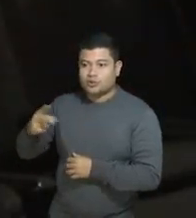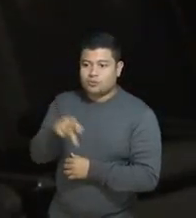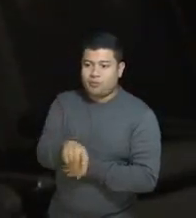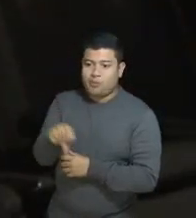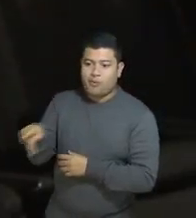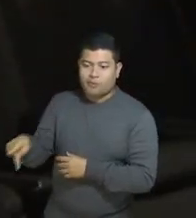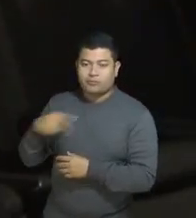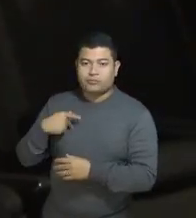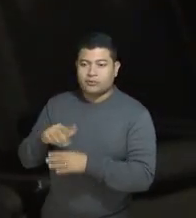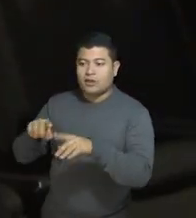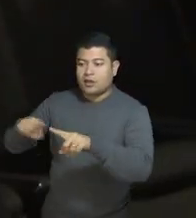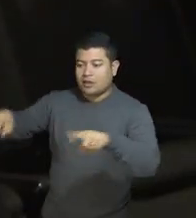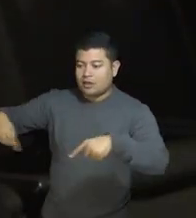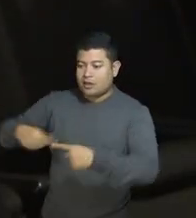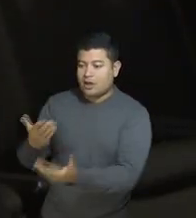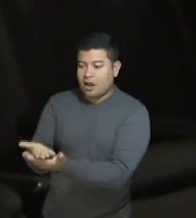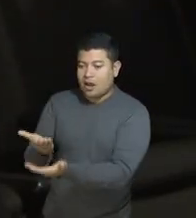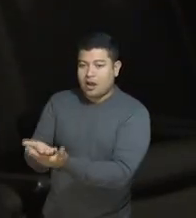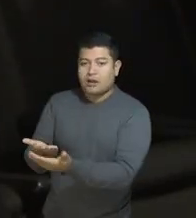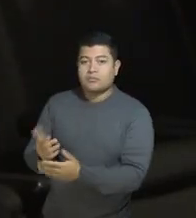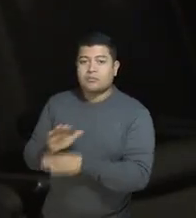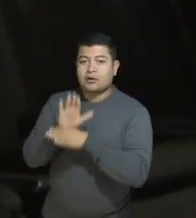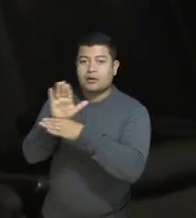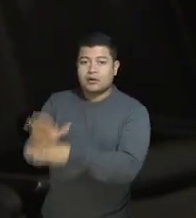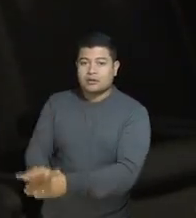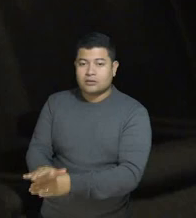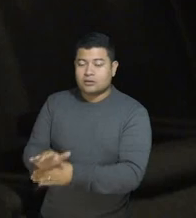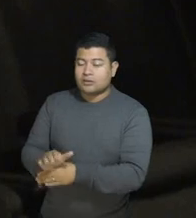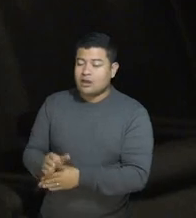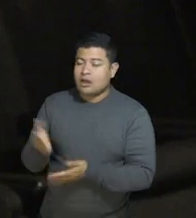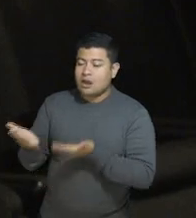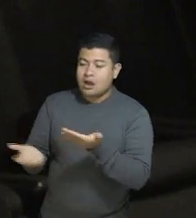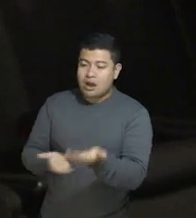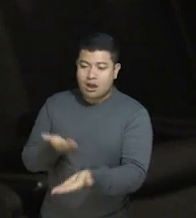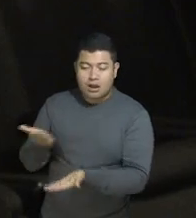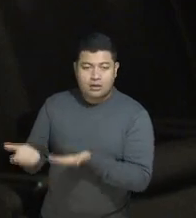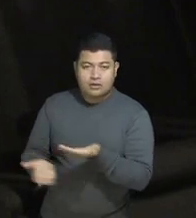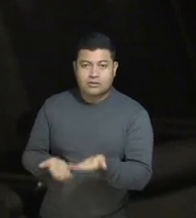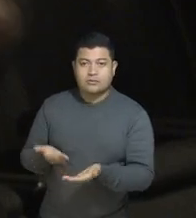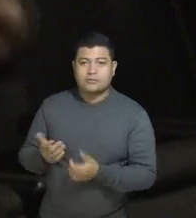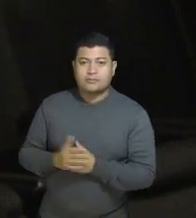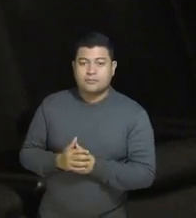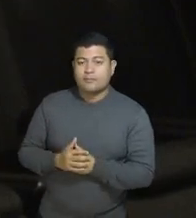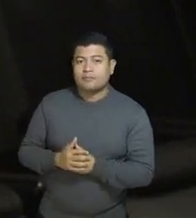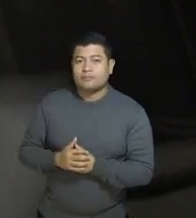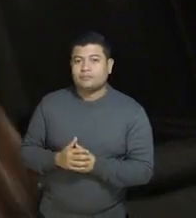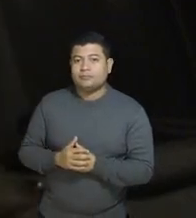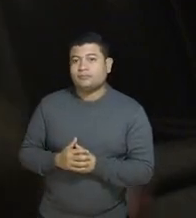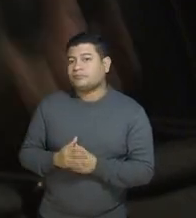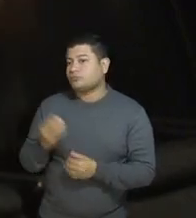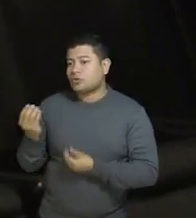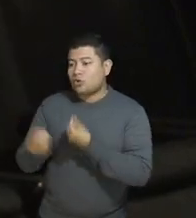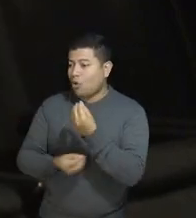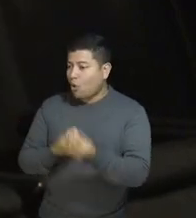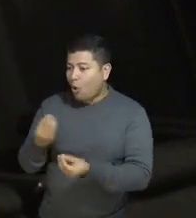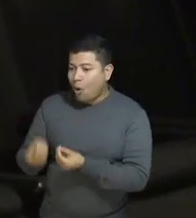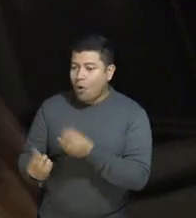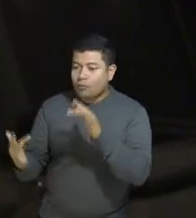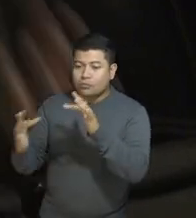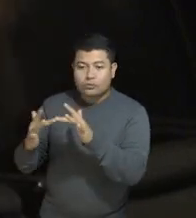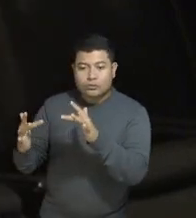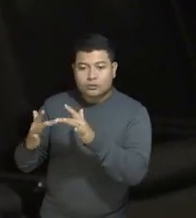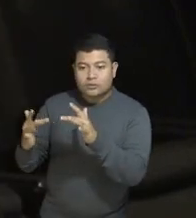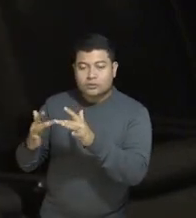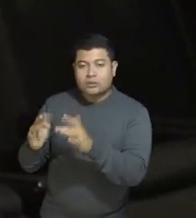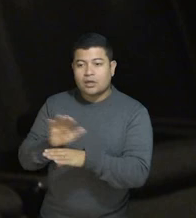para nos auxiliar, nos aportar na forma da como eu